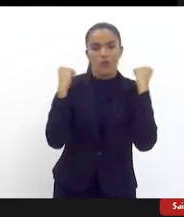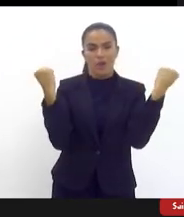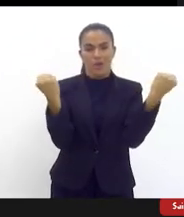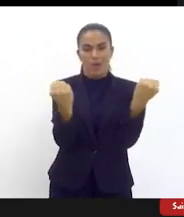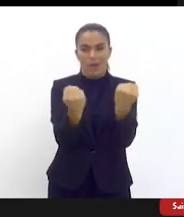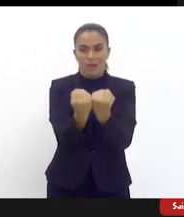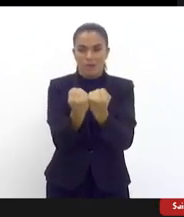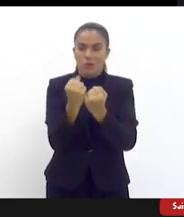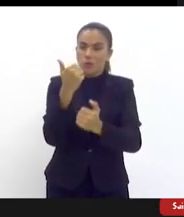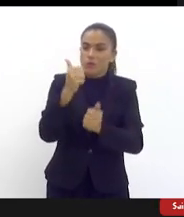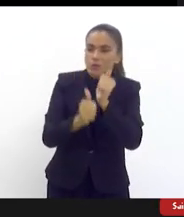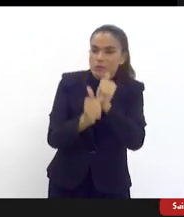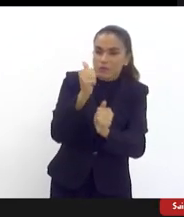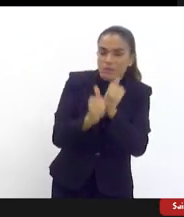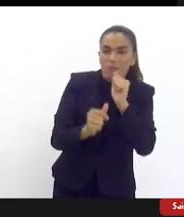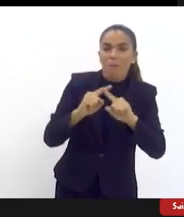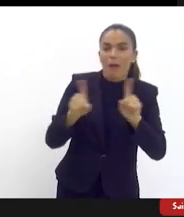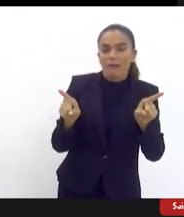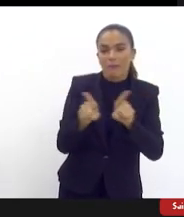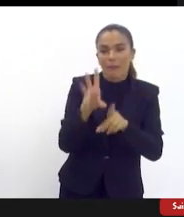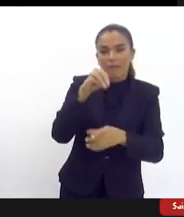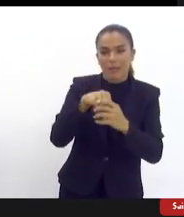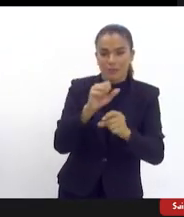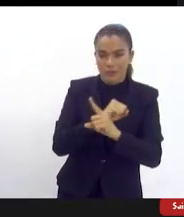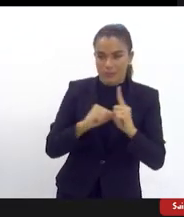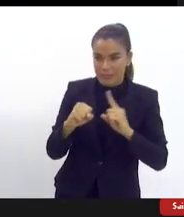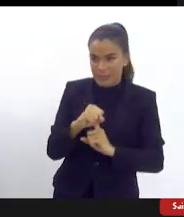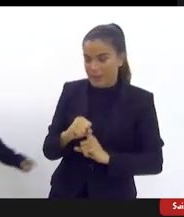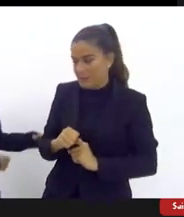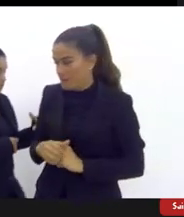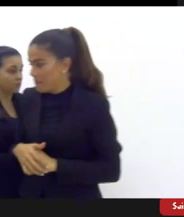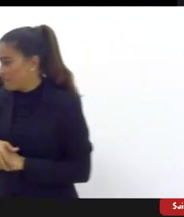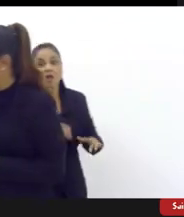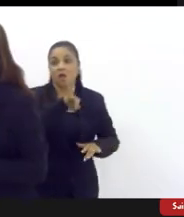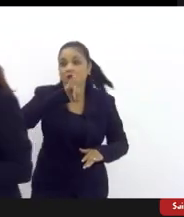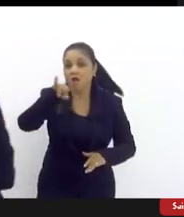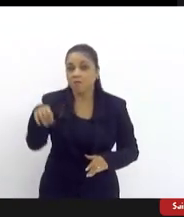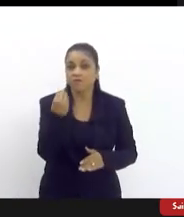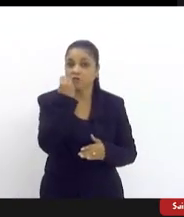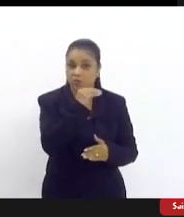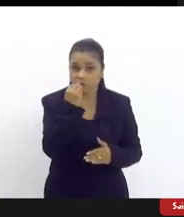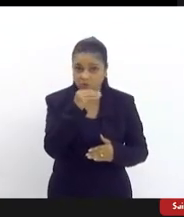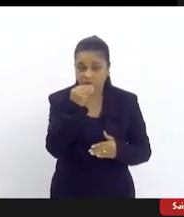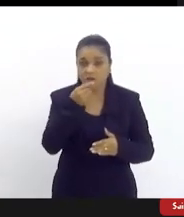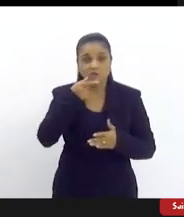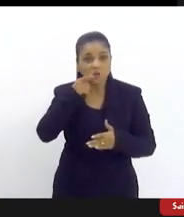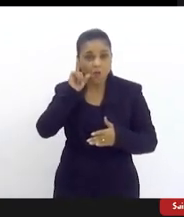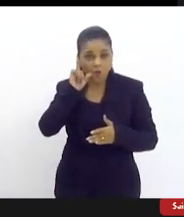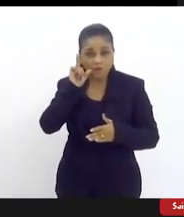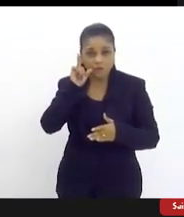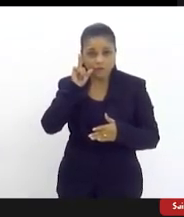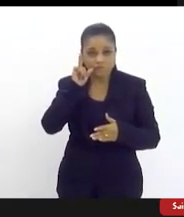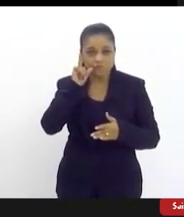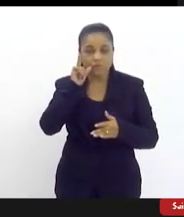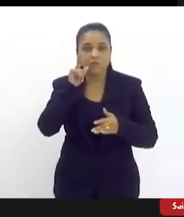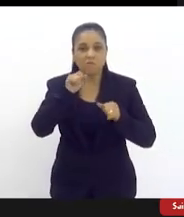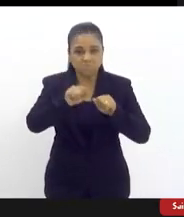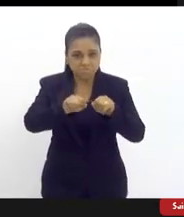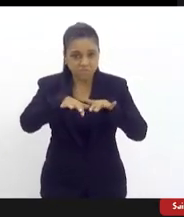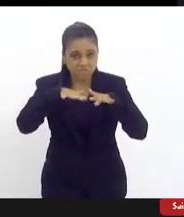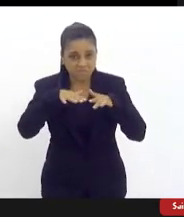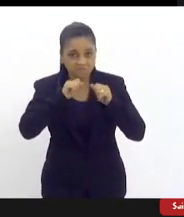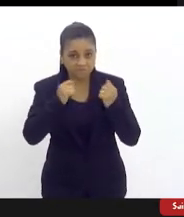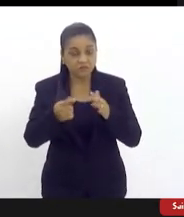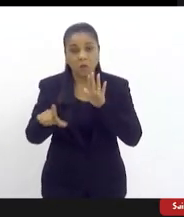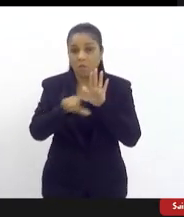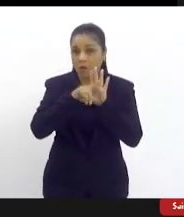arenas esportivas, mas também na sociedade. Quero aproveitar a oportunidade, ontem falei no grande expediente, de um projeto